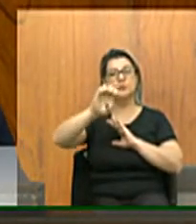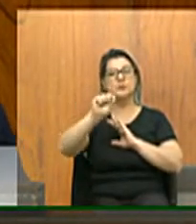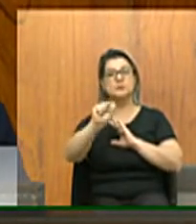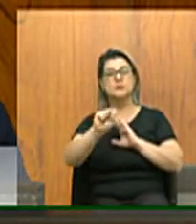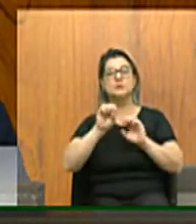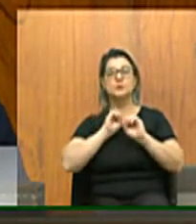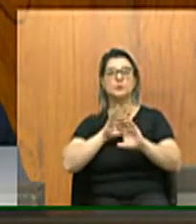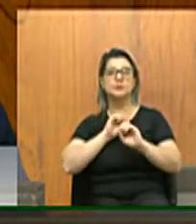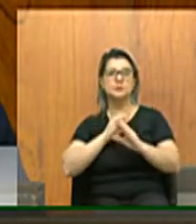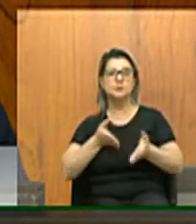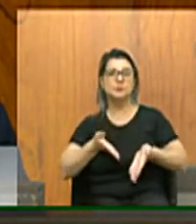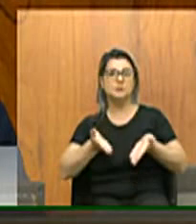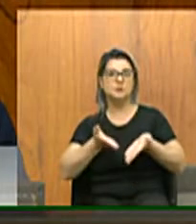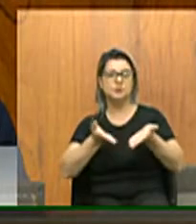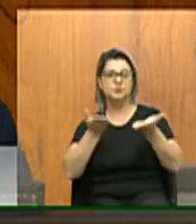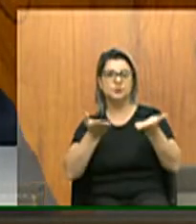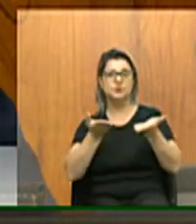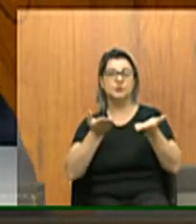ao